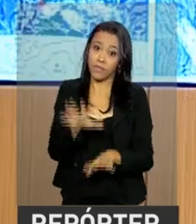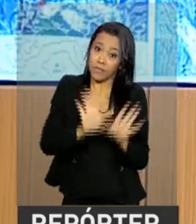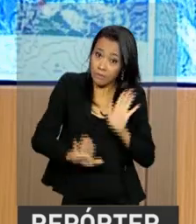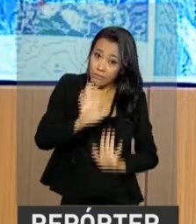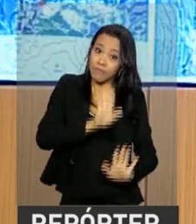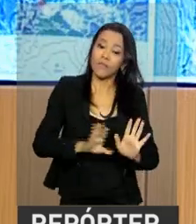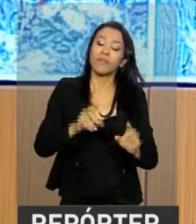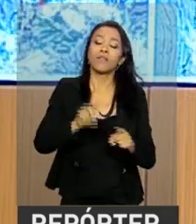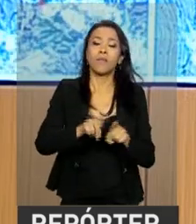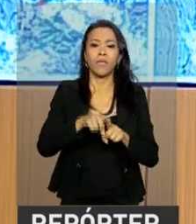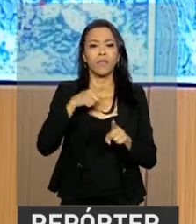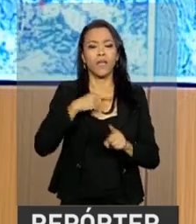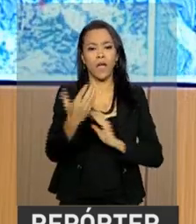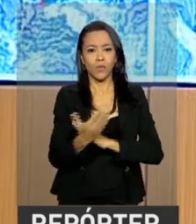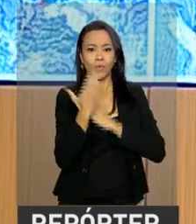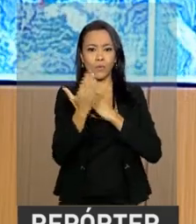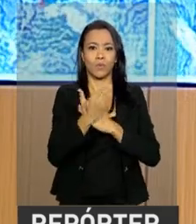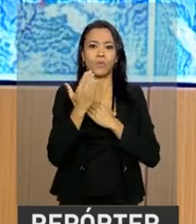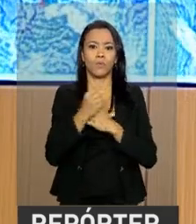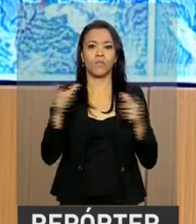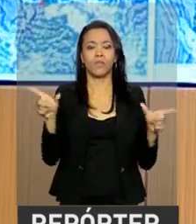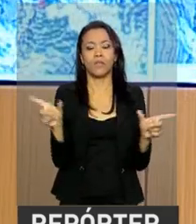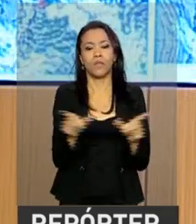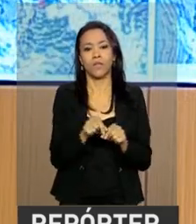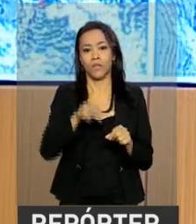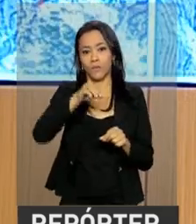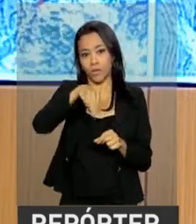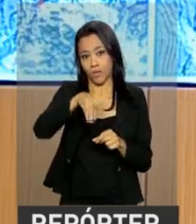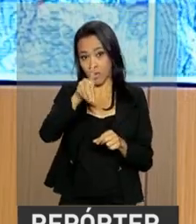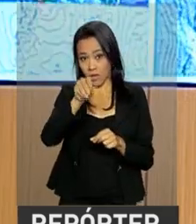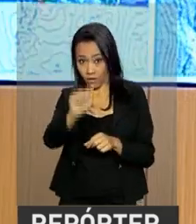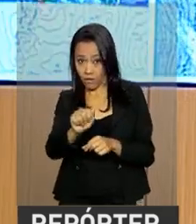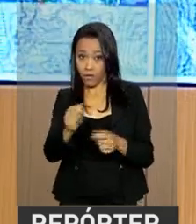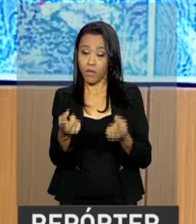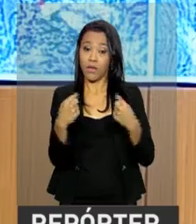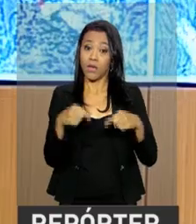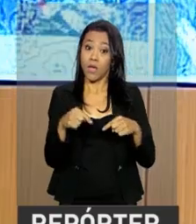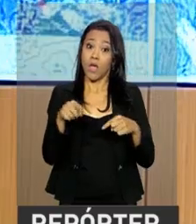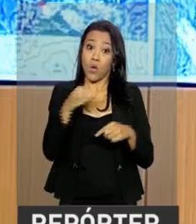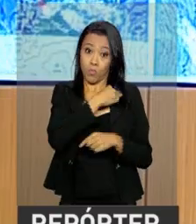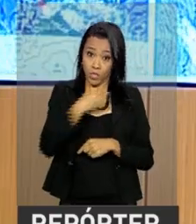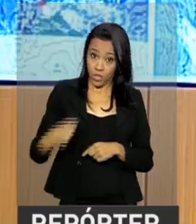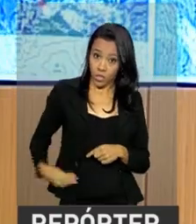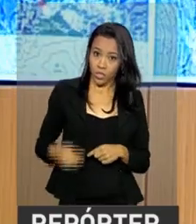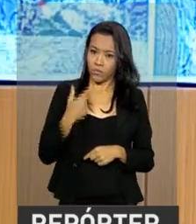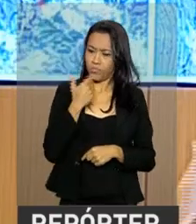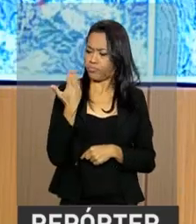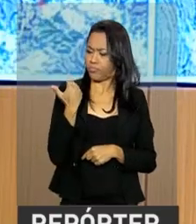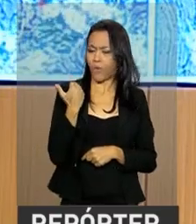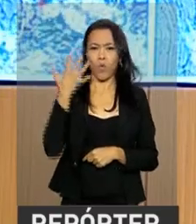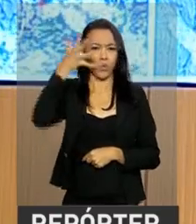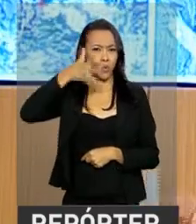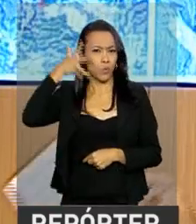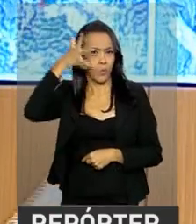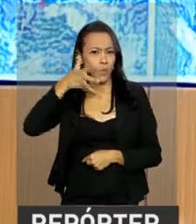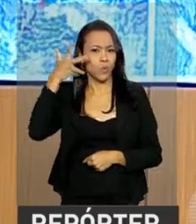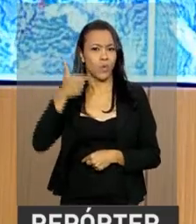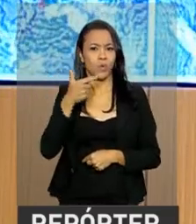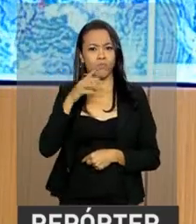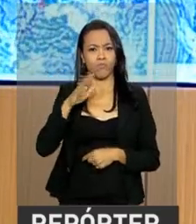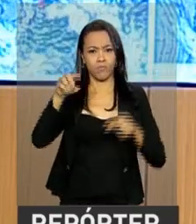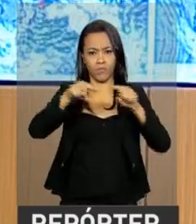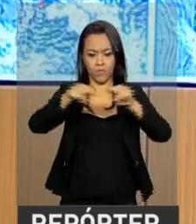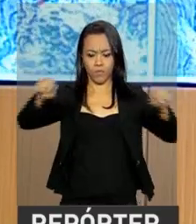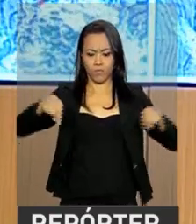Ministério do Desenvolvimento Social e Agrário o ministro Osmar terra ele discursou agora a pouco no auditório aqui ao lado